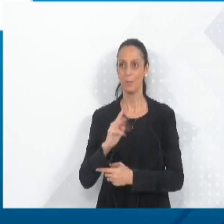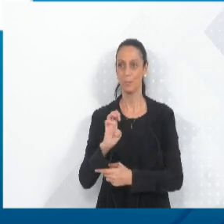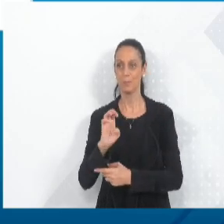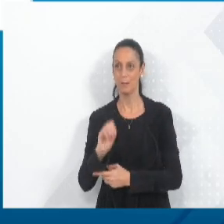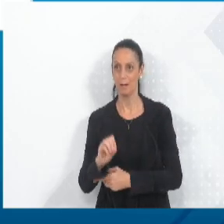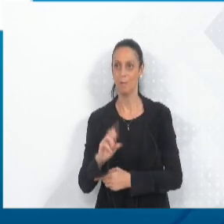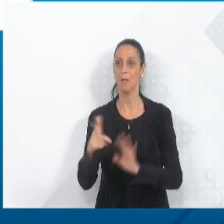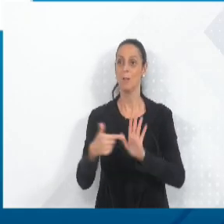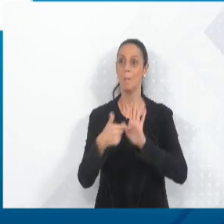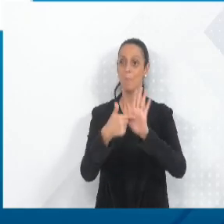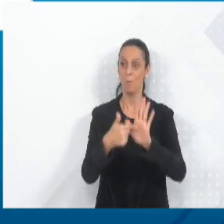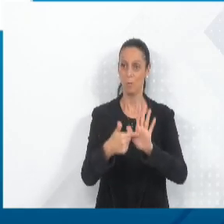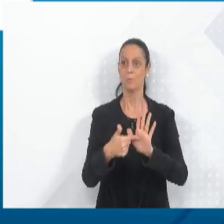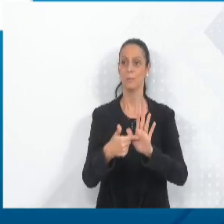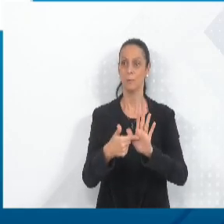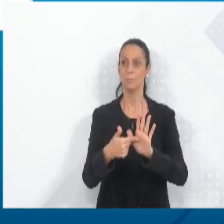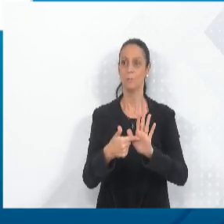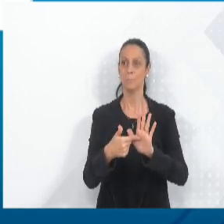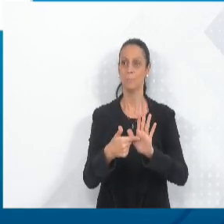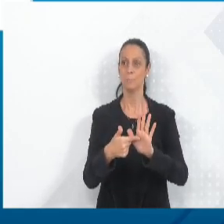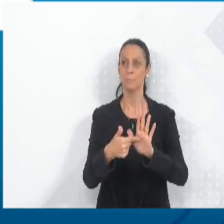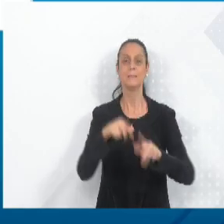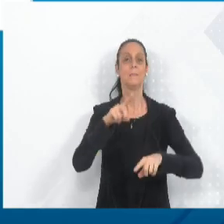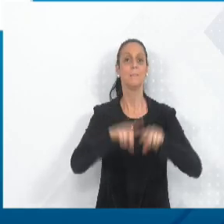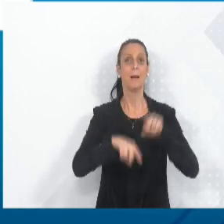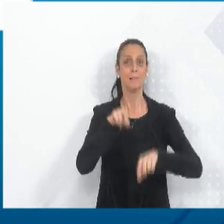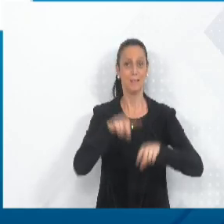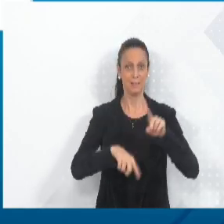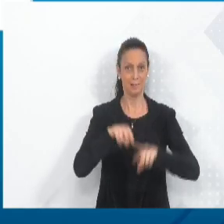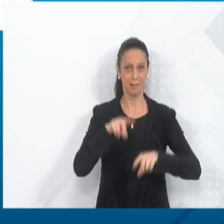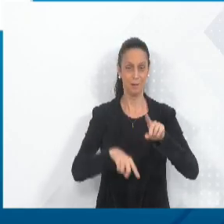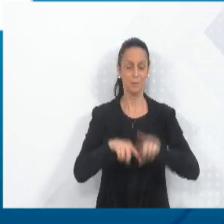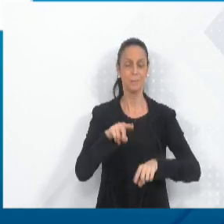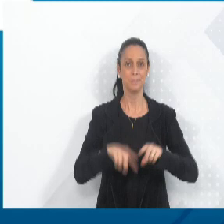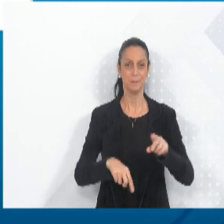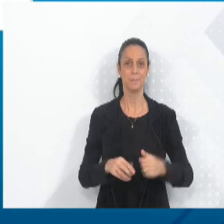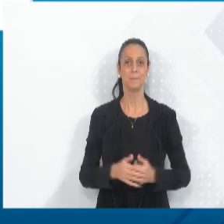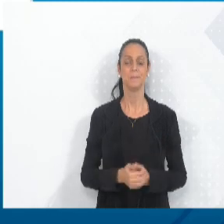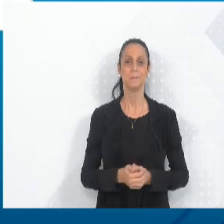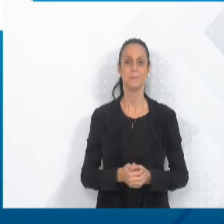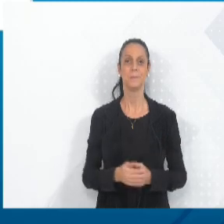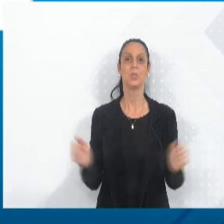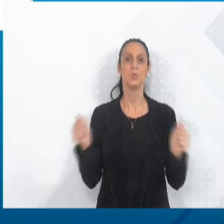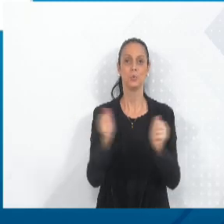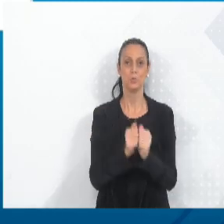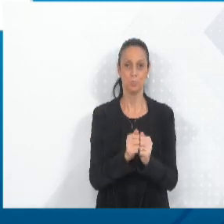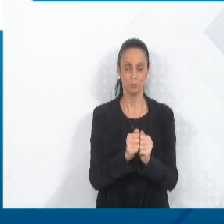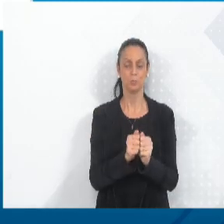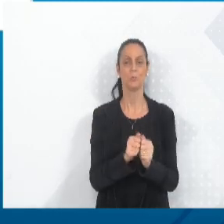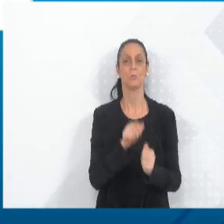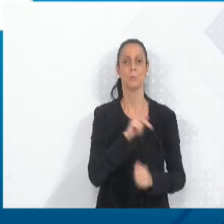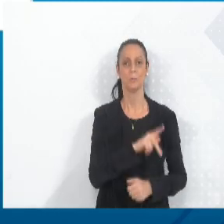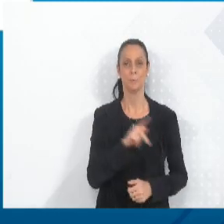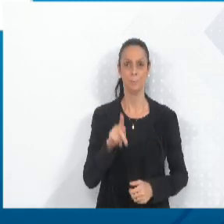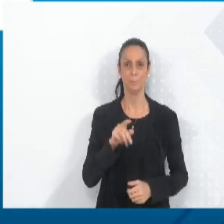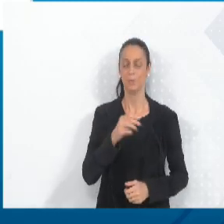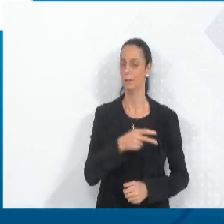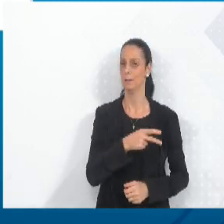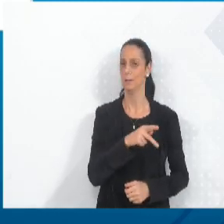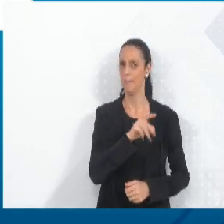de apresentar esse esse material eh ao professor Marcos da Escola Barão Professor